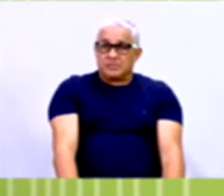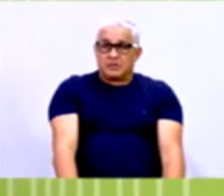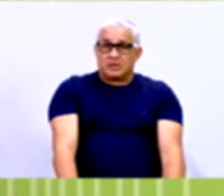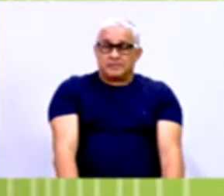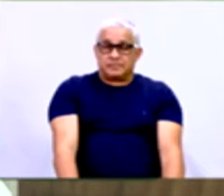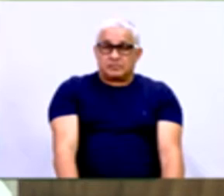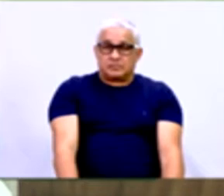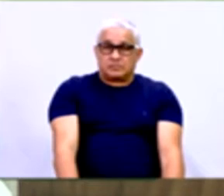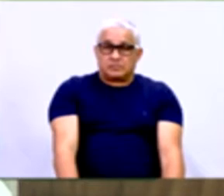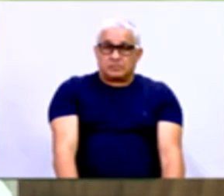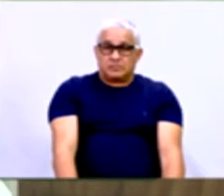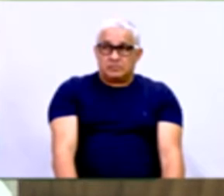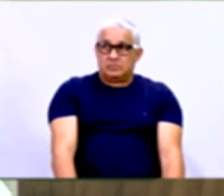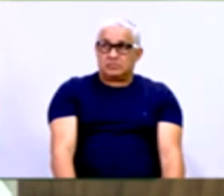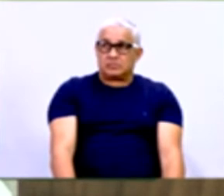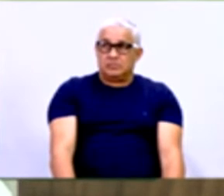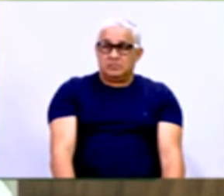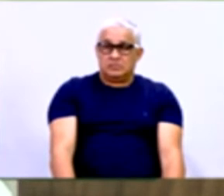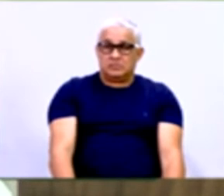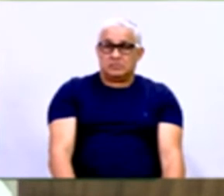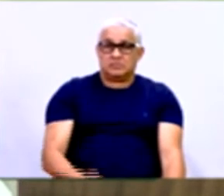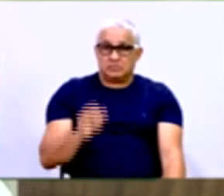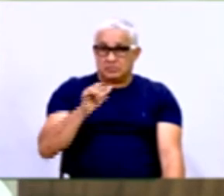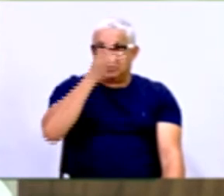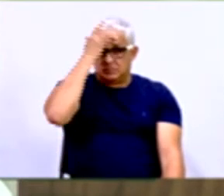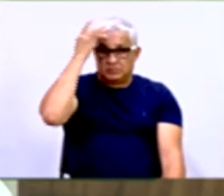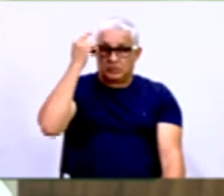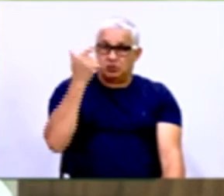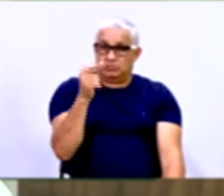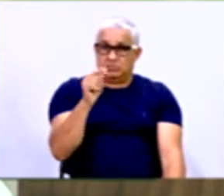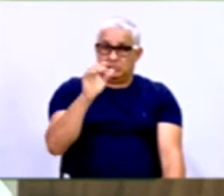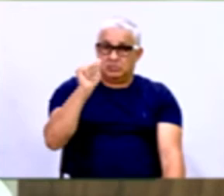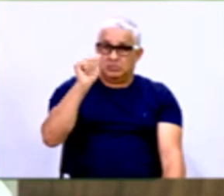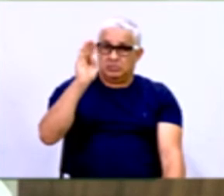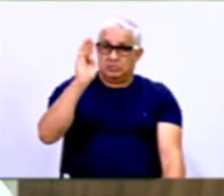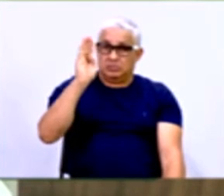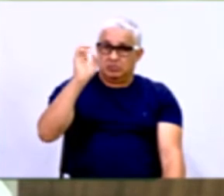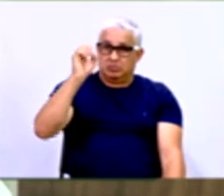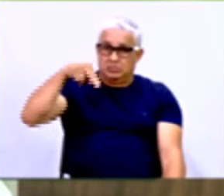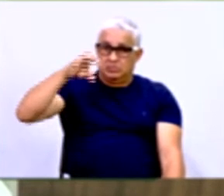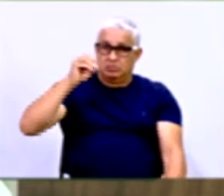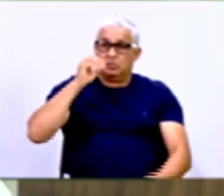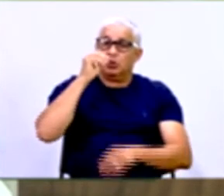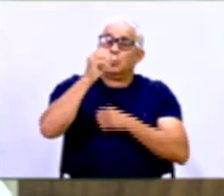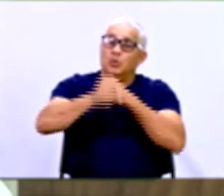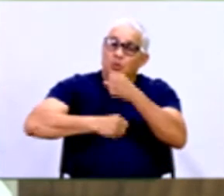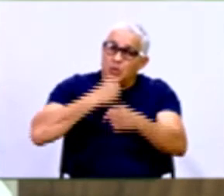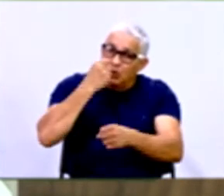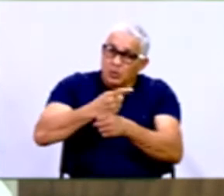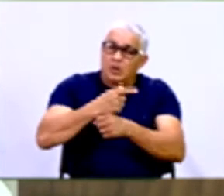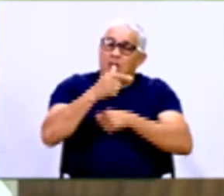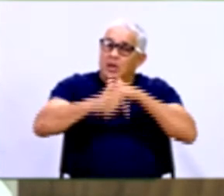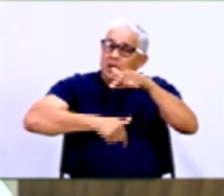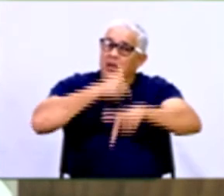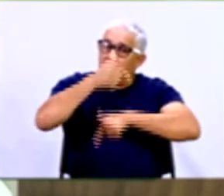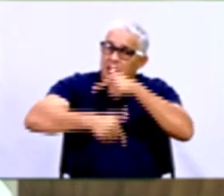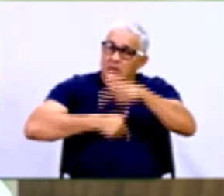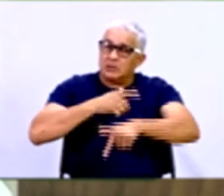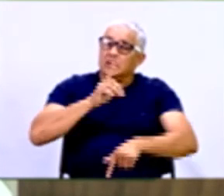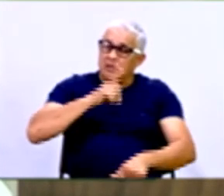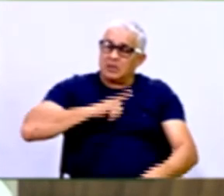No caso de quem não recebeu um abono, mas trabalhou durante o ano, ele também faz jus ao